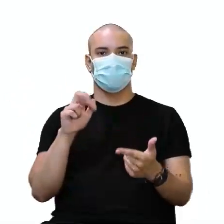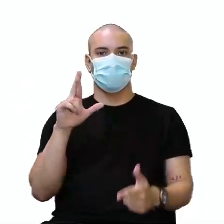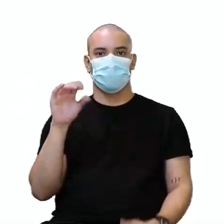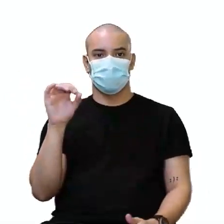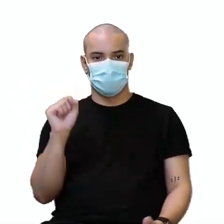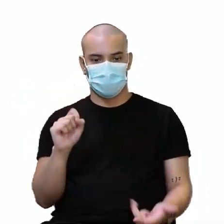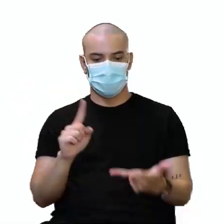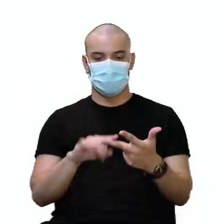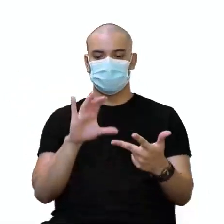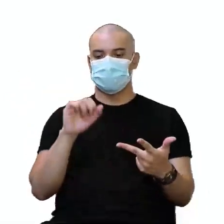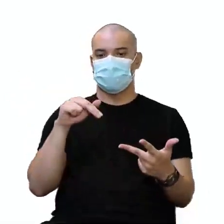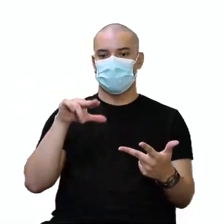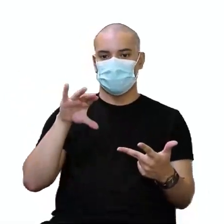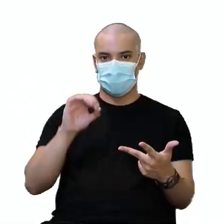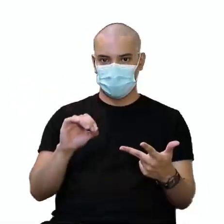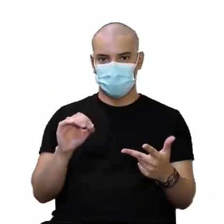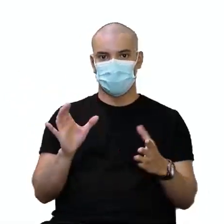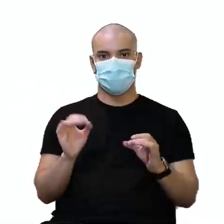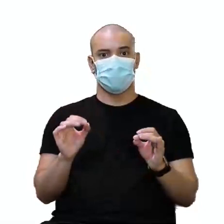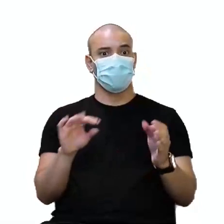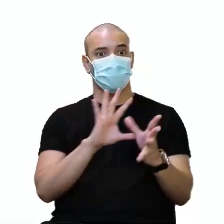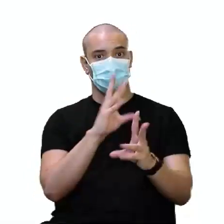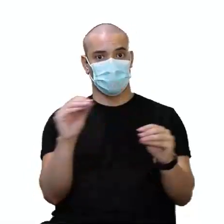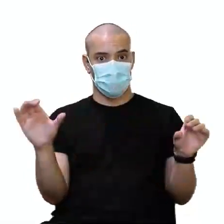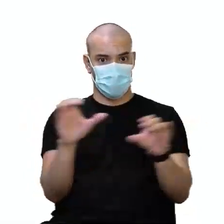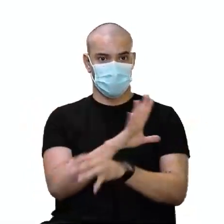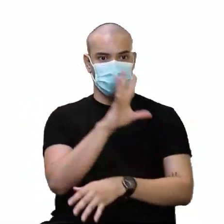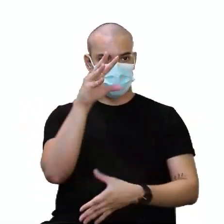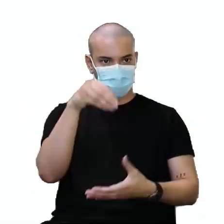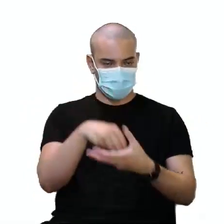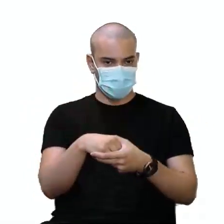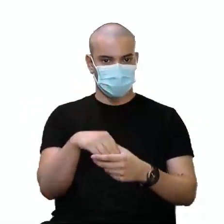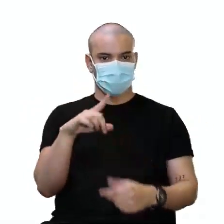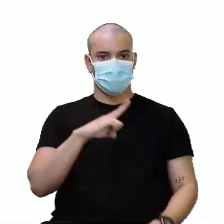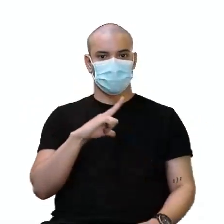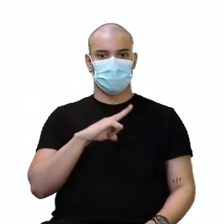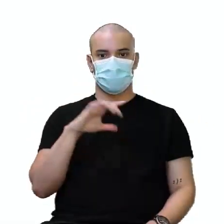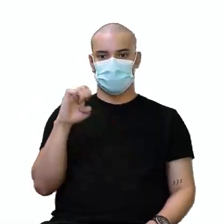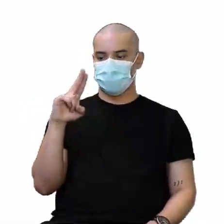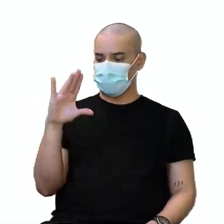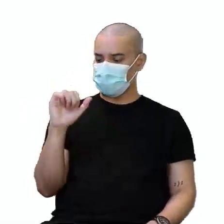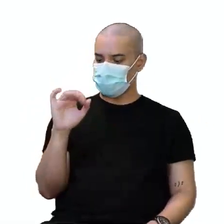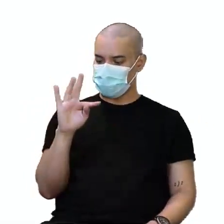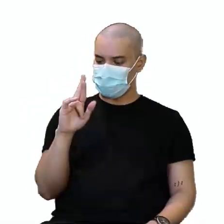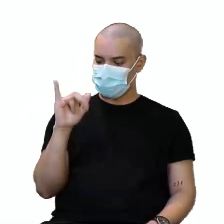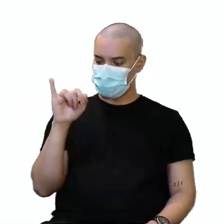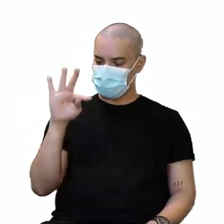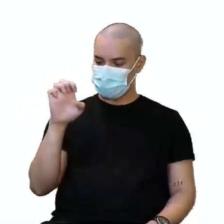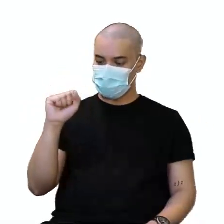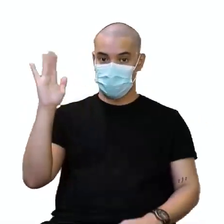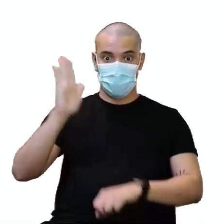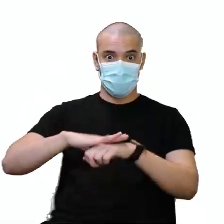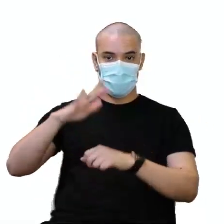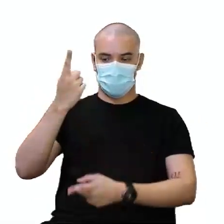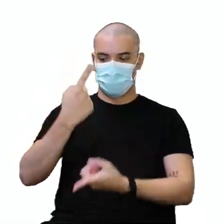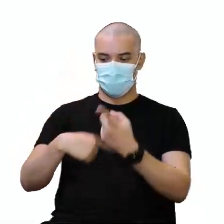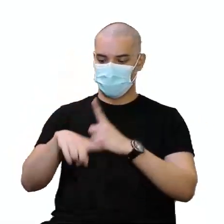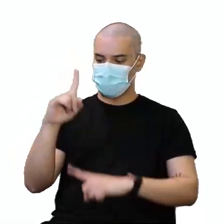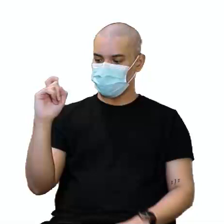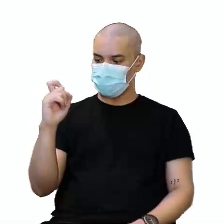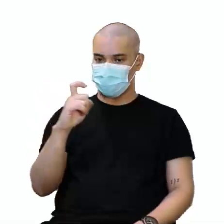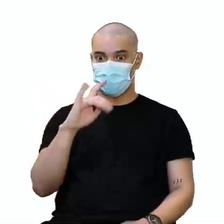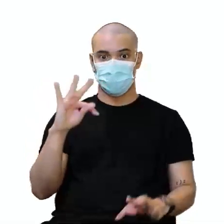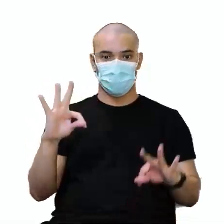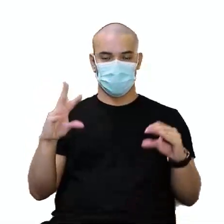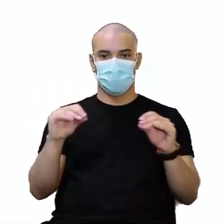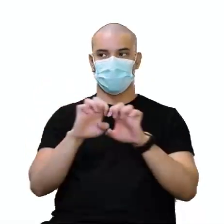arcobactérias, as cianobactérias, perfeito? E aí a gente tem também os eucariontes, que são as células mais evoluídas, com todas